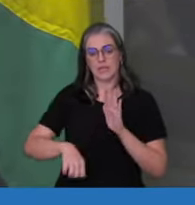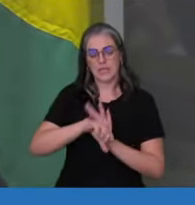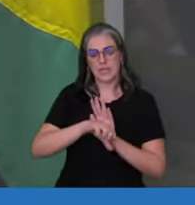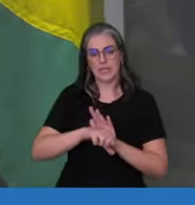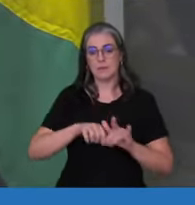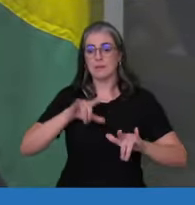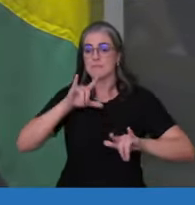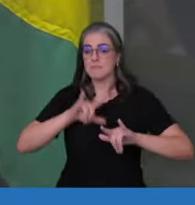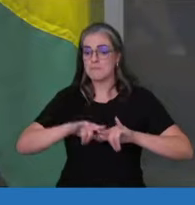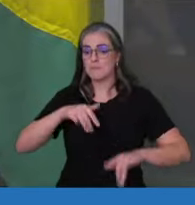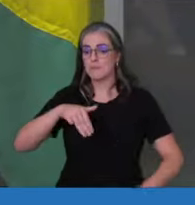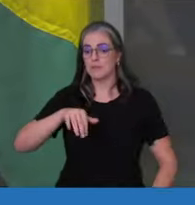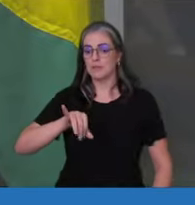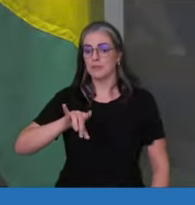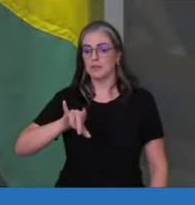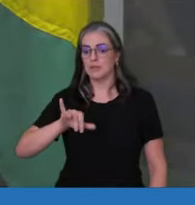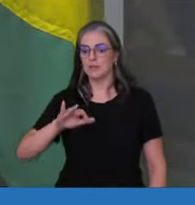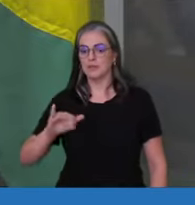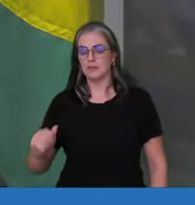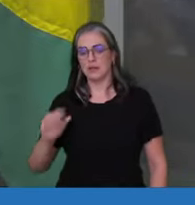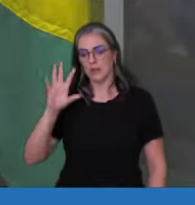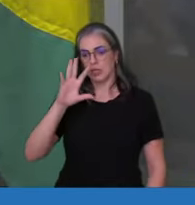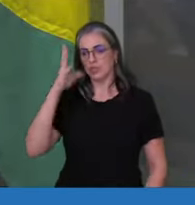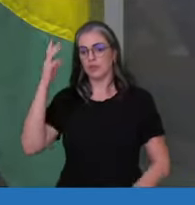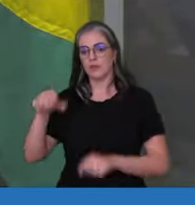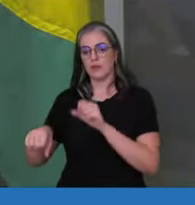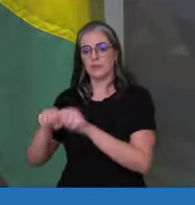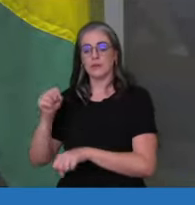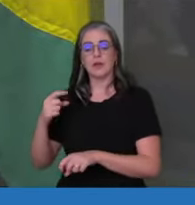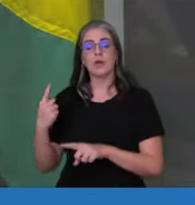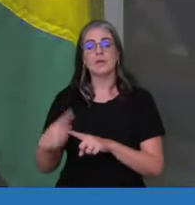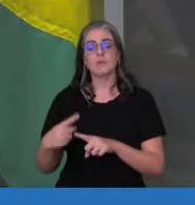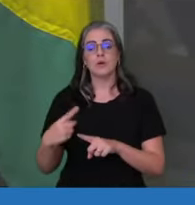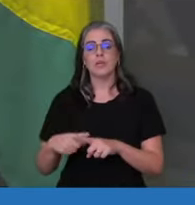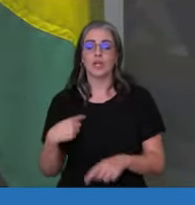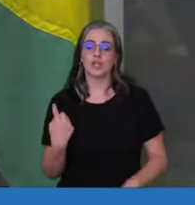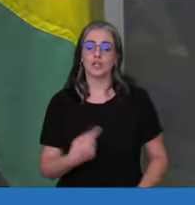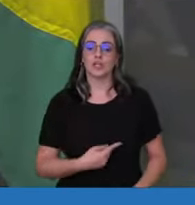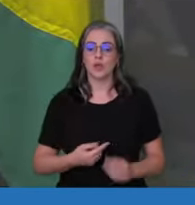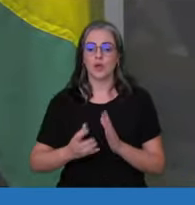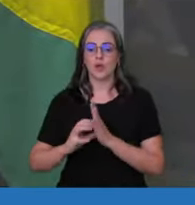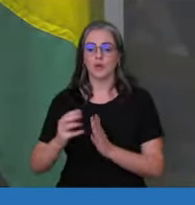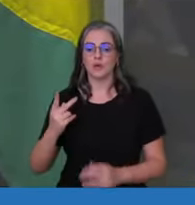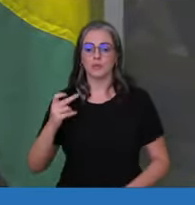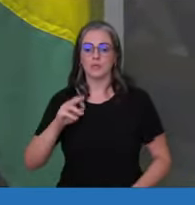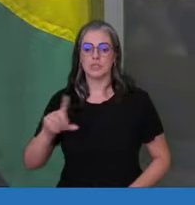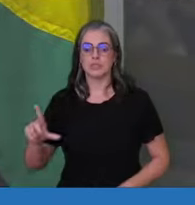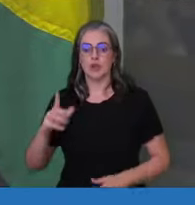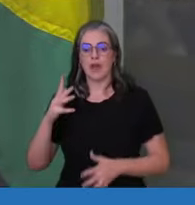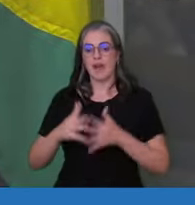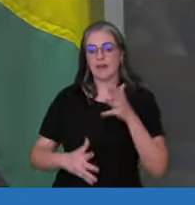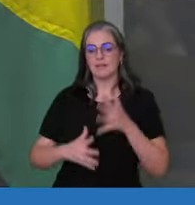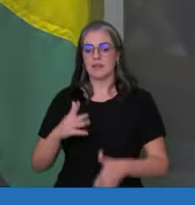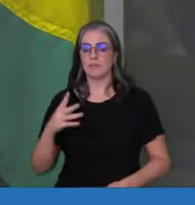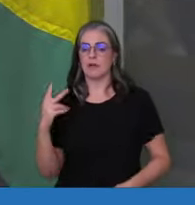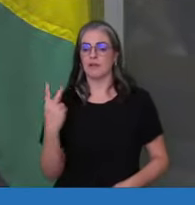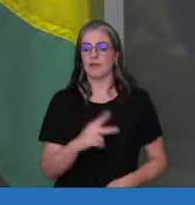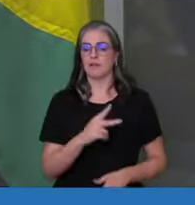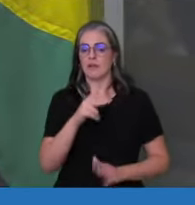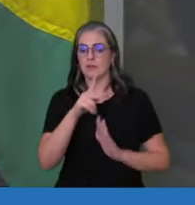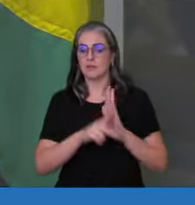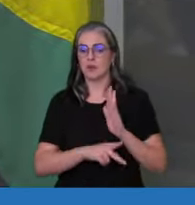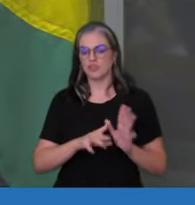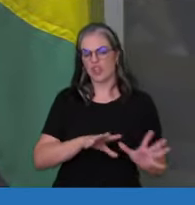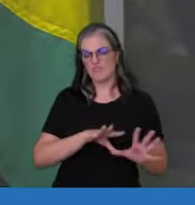milícia. E eles resolveram matar Marielle porque nós do PSOL, atrapalhávamos os projetos de poder